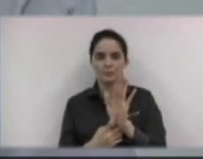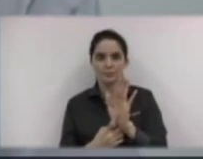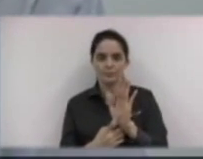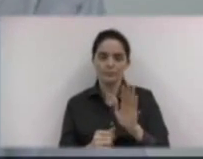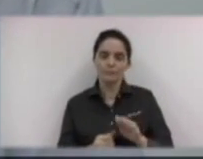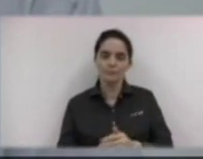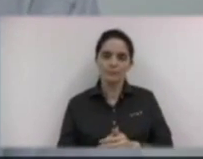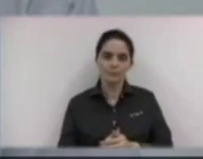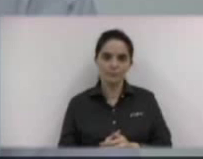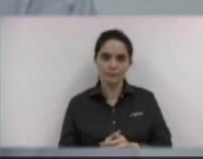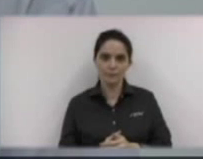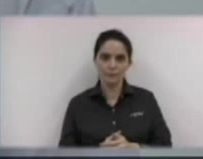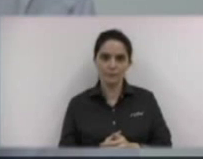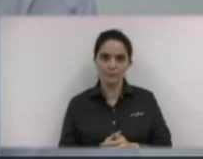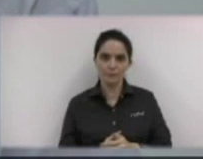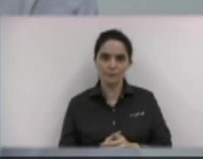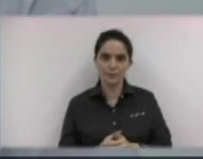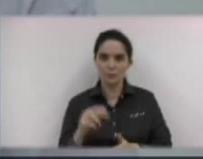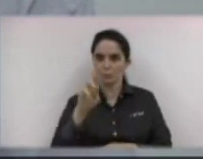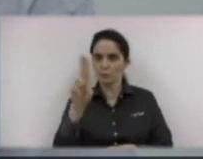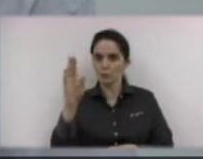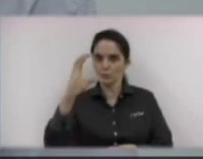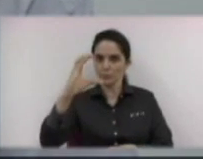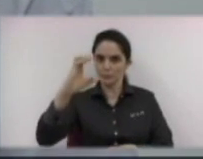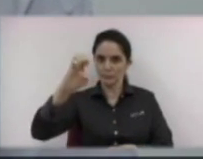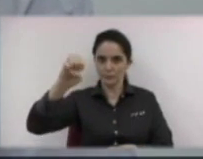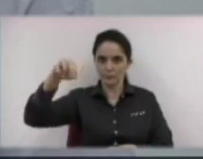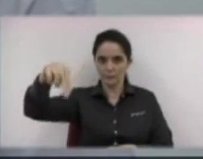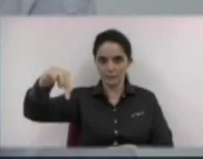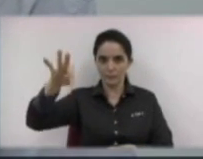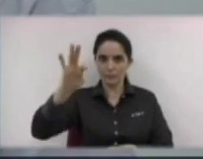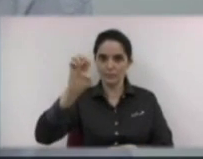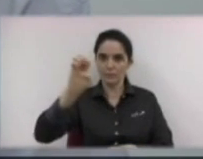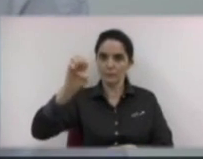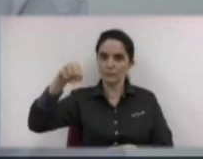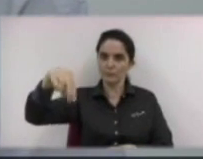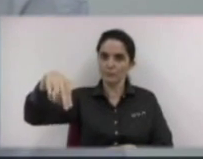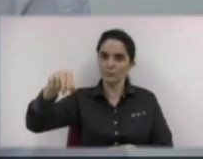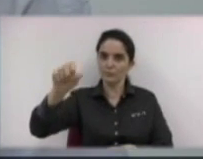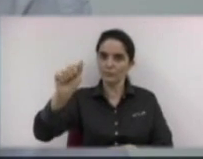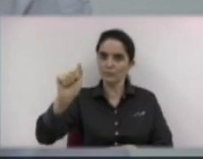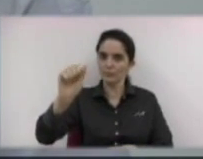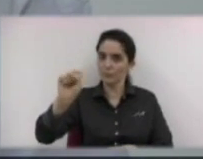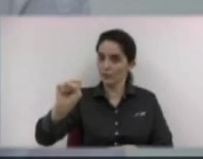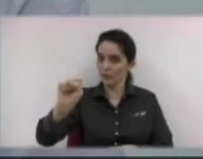como Sem Penas, que fala do sistema